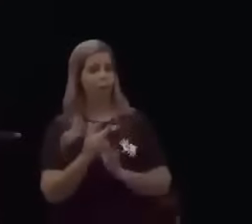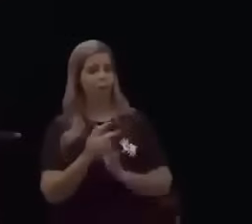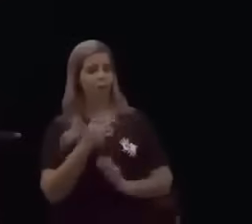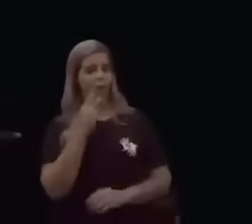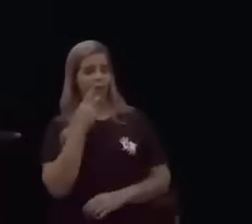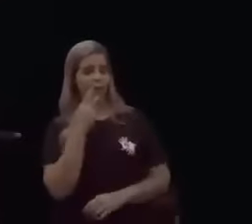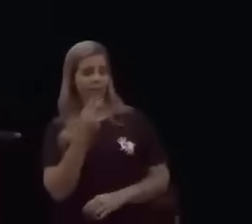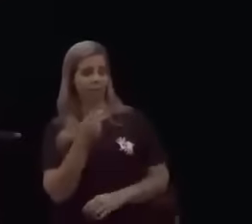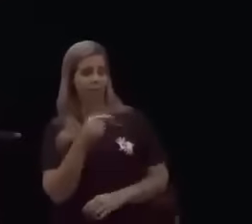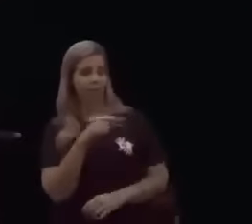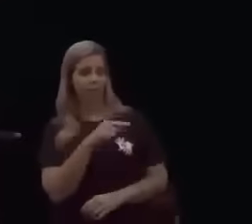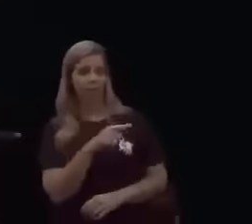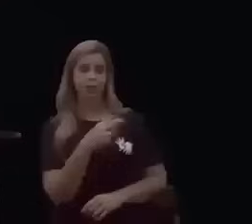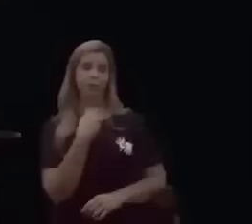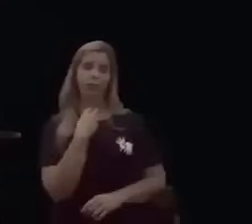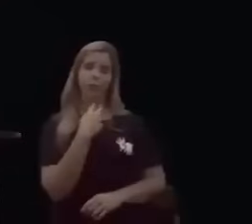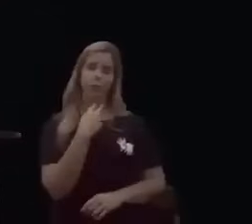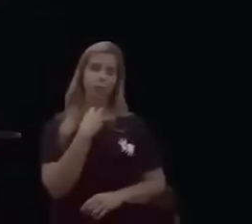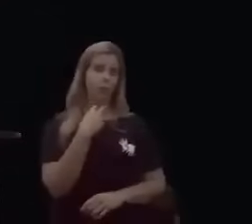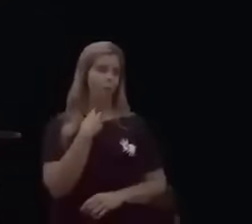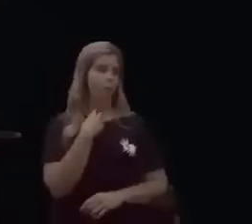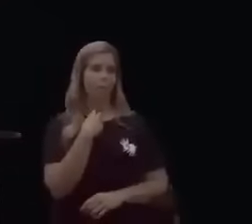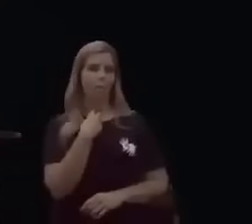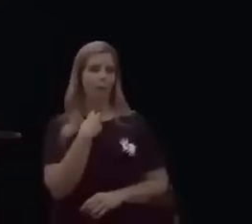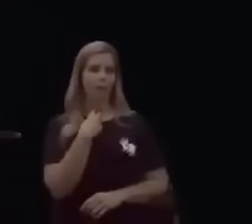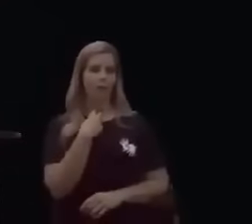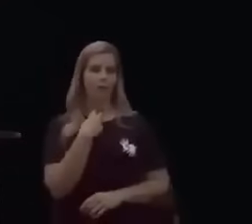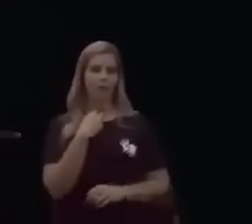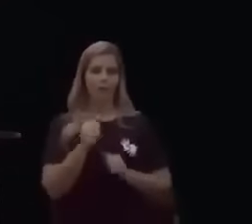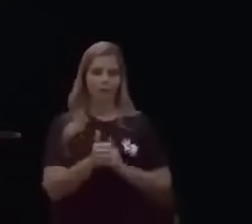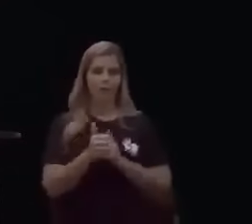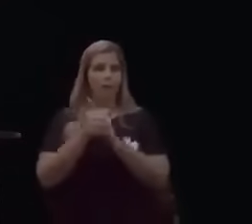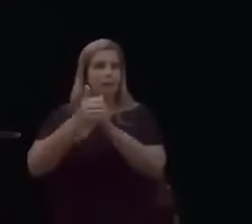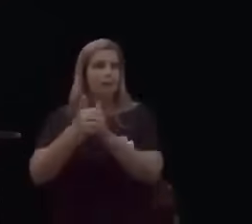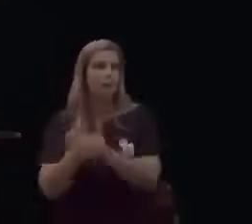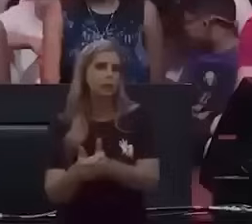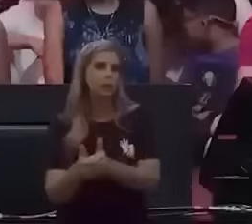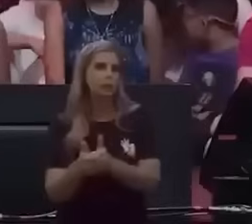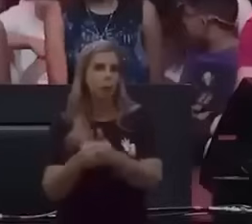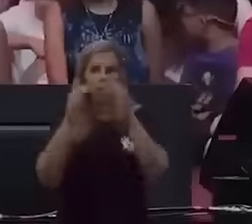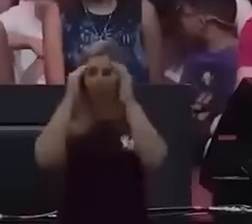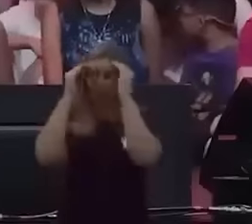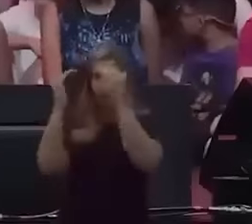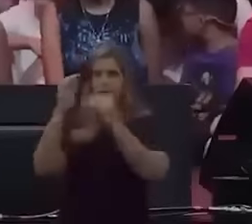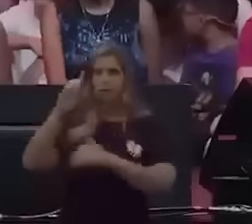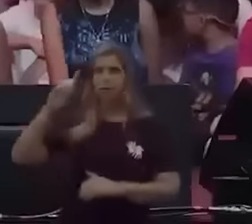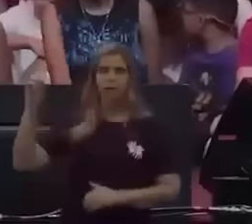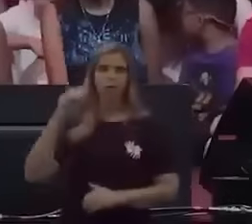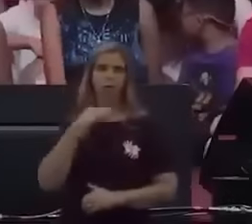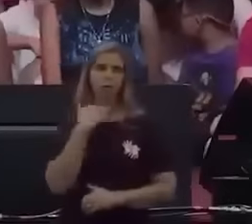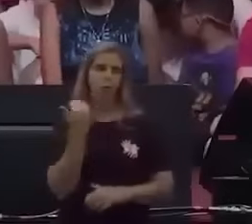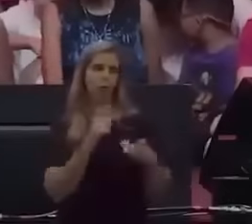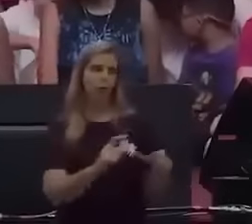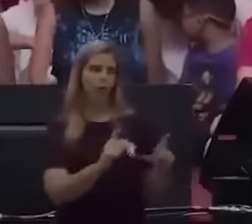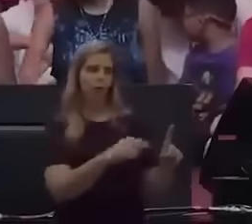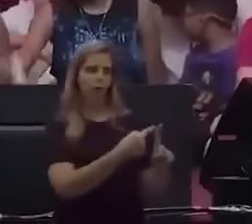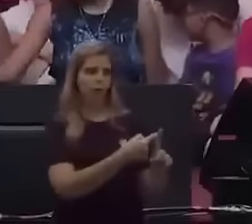dizendo para ele que ele não podia seguir o projeto de Deus de ir para a cruz, e Jesus o repreende severamente.